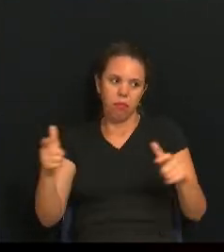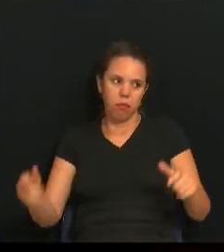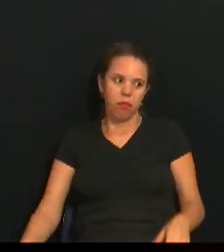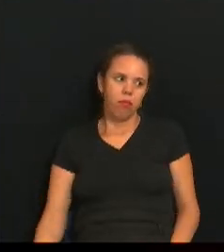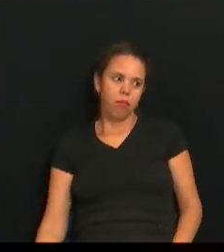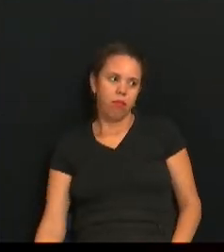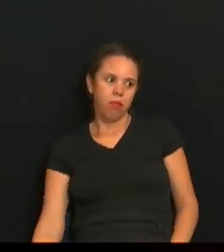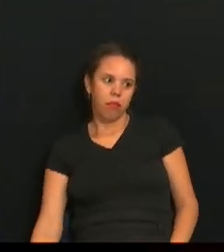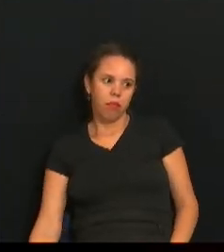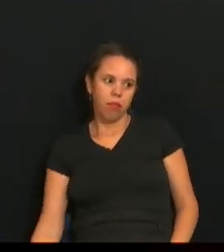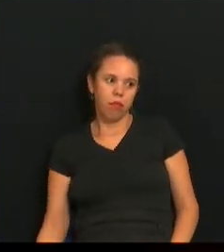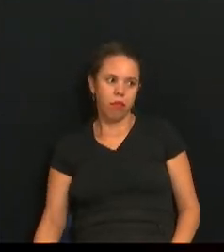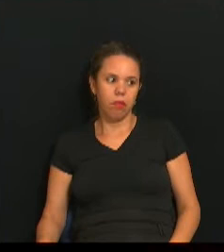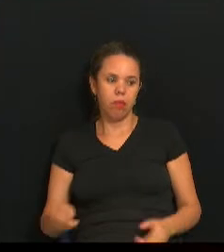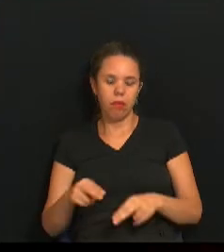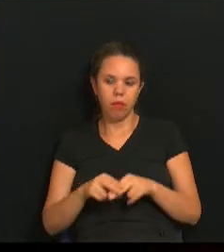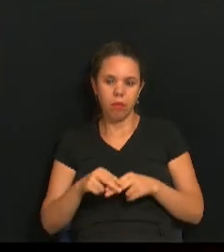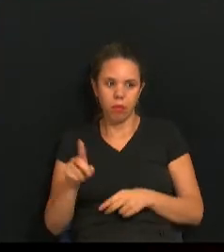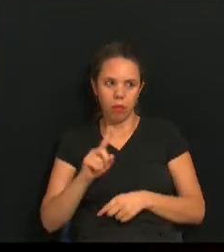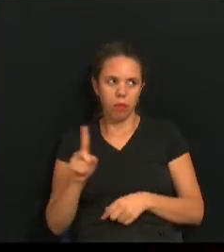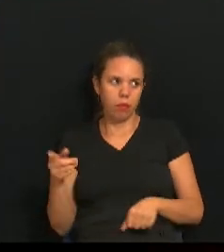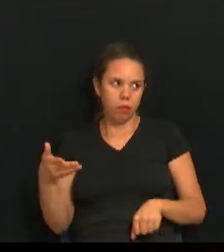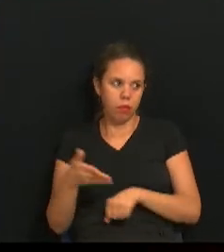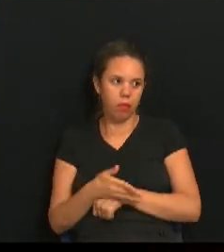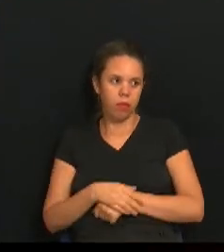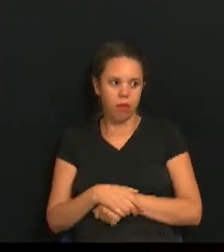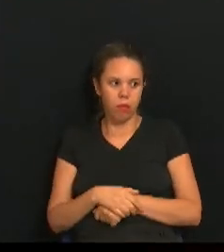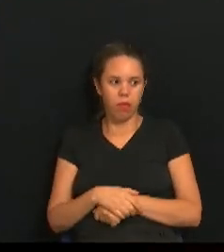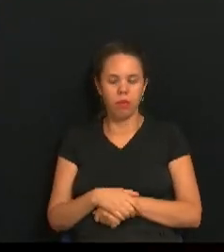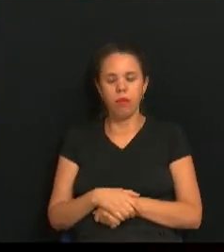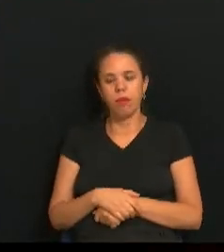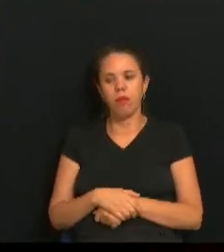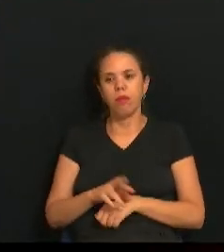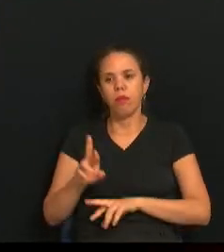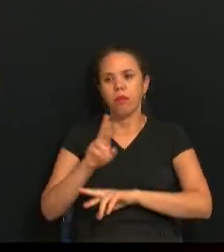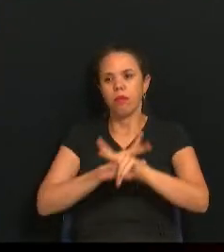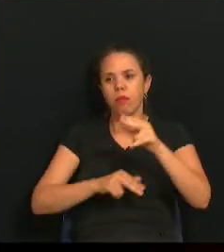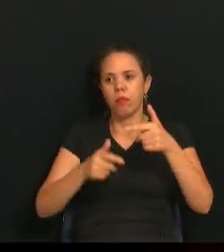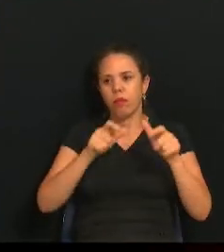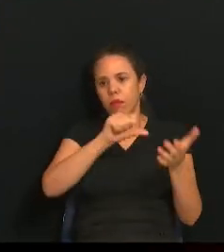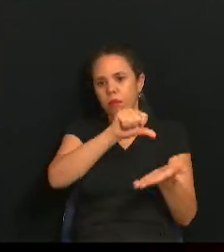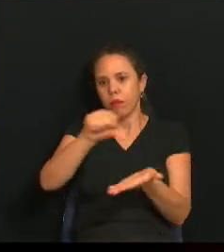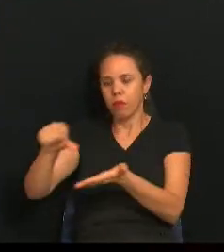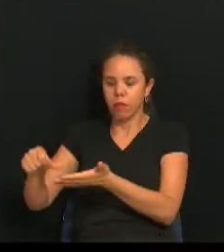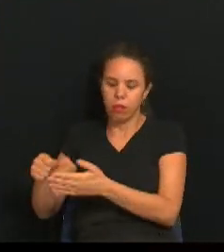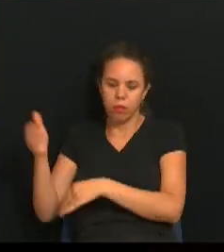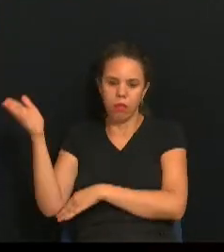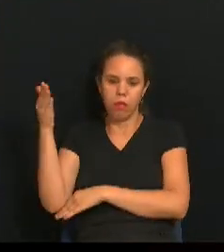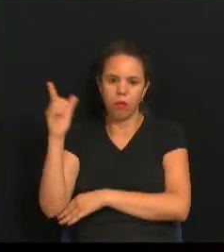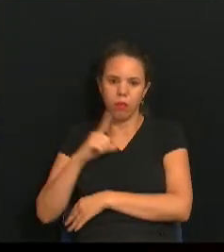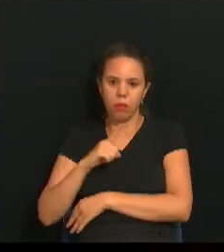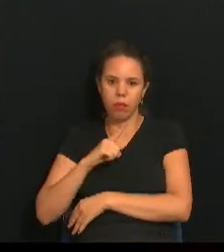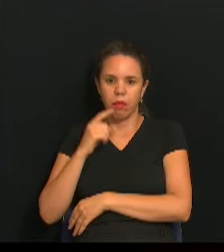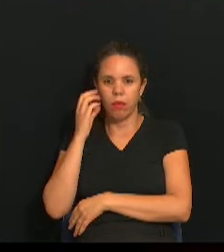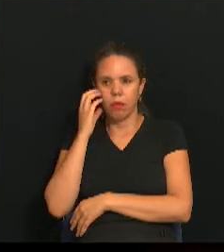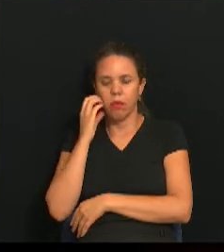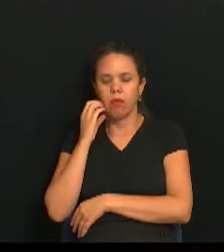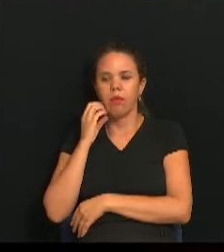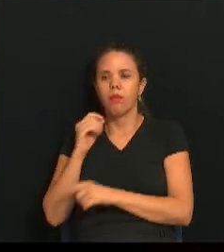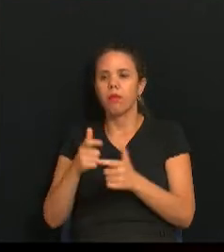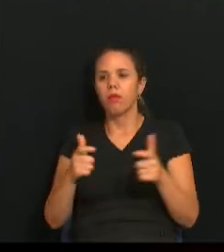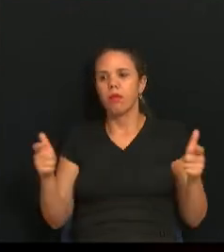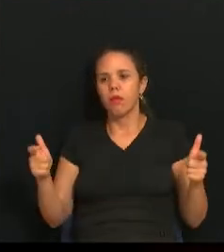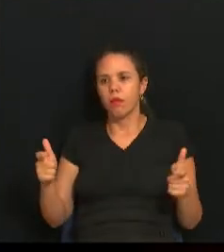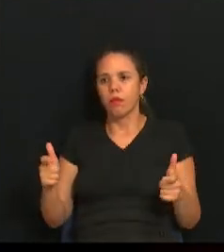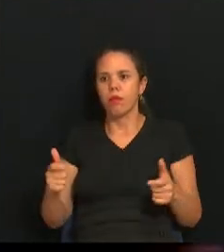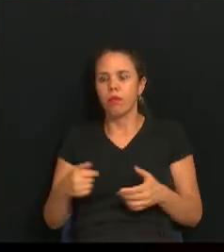não só pelo fato do não acesso, em diversos pontos da Bandeirantes existem aí um altíssimo